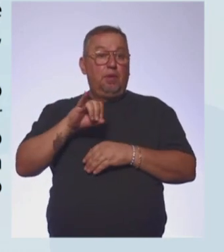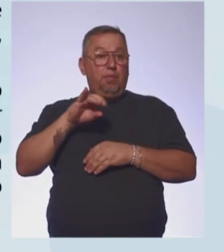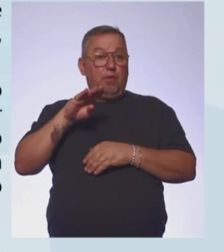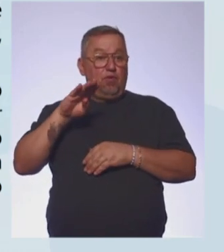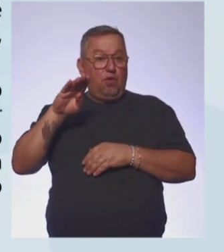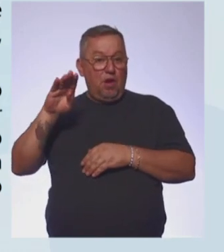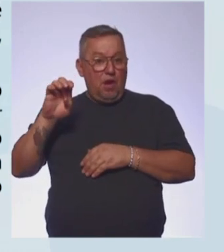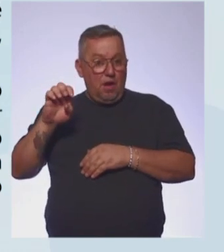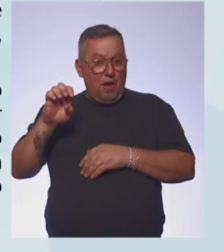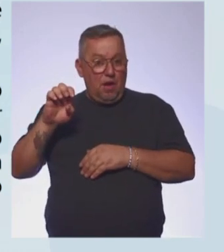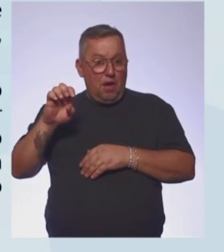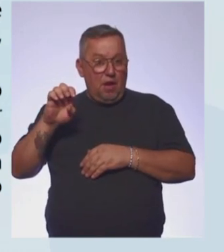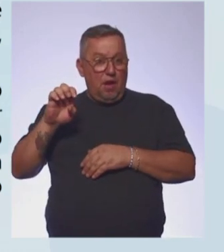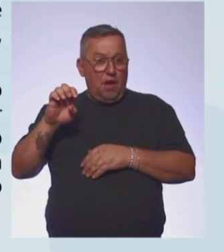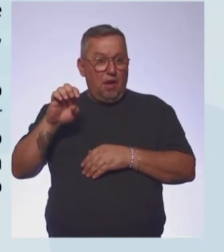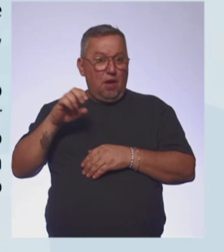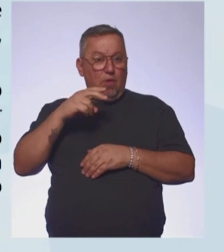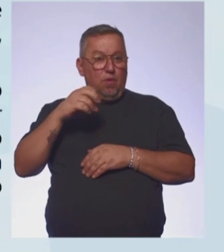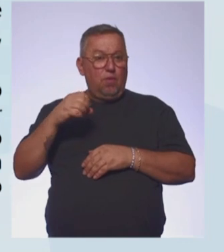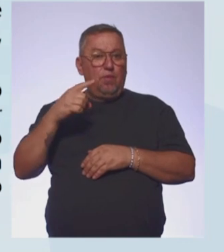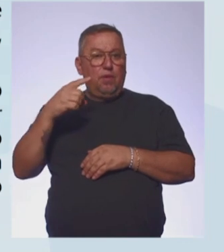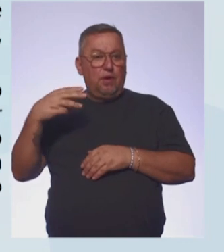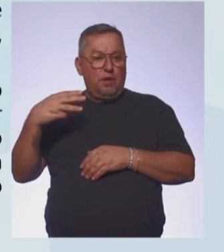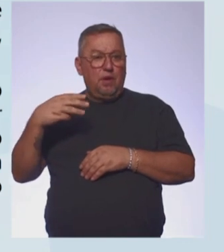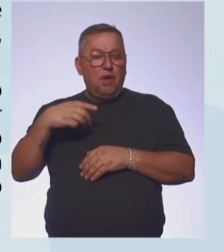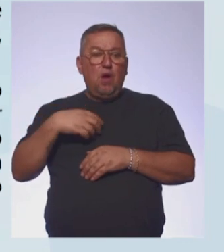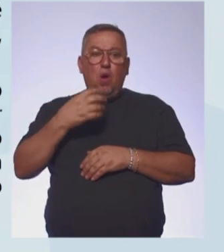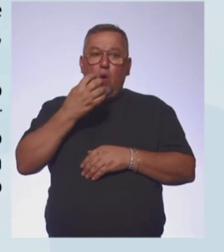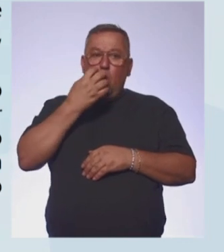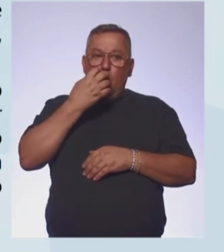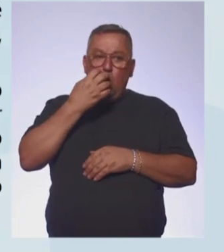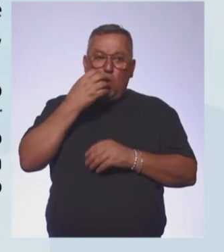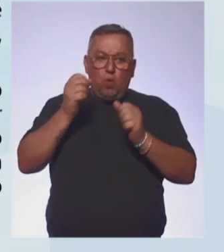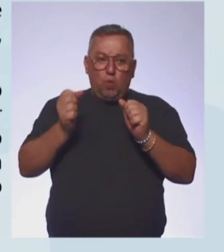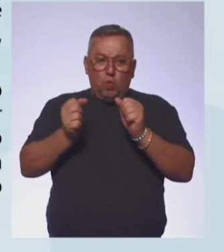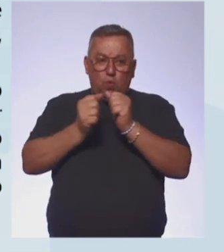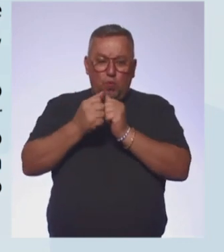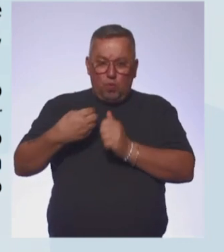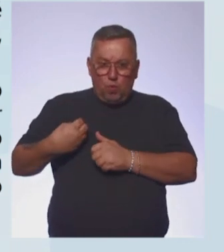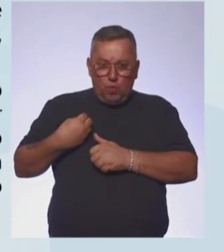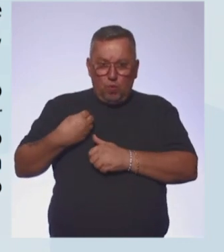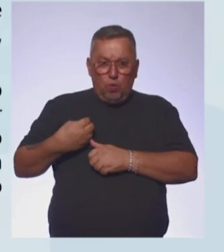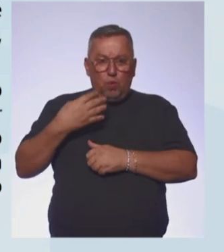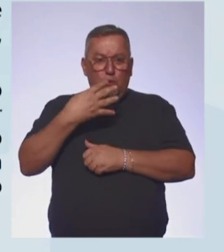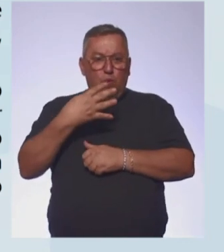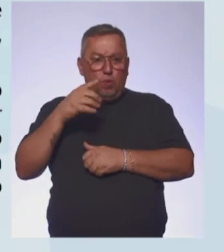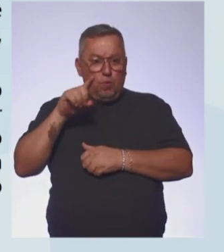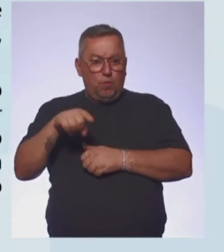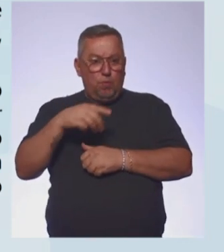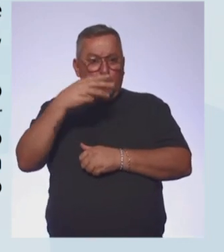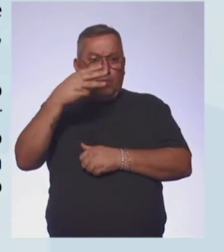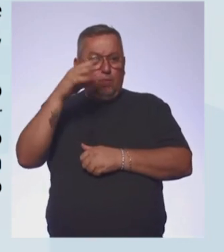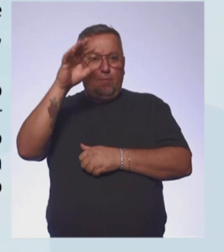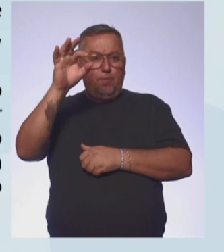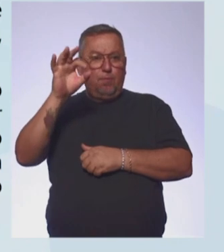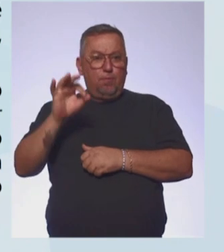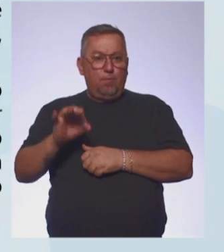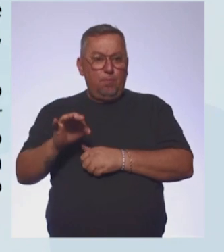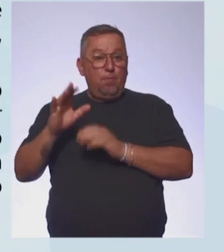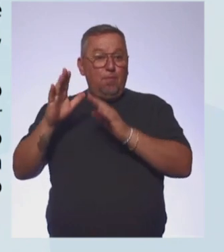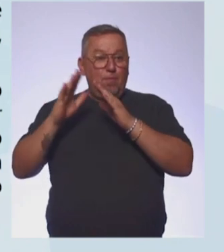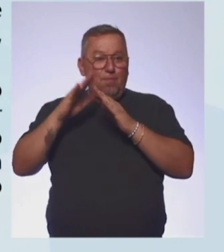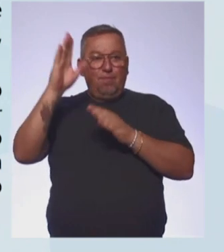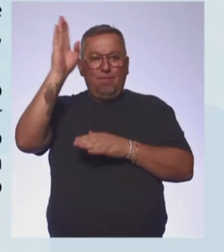e Estatística, IBGE 2013, os cães de companhia estão presentes em 44,3%